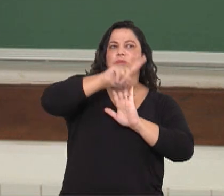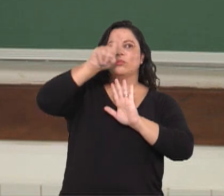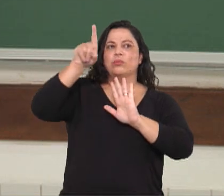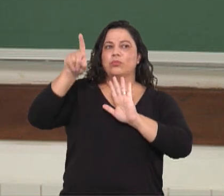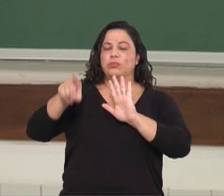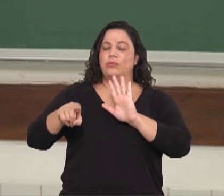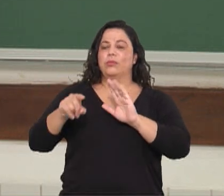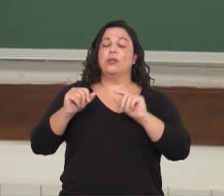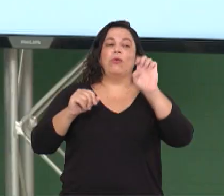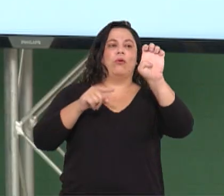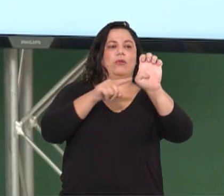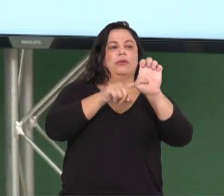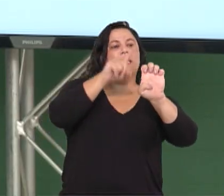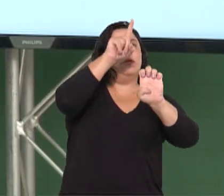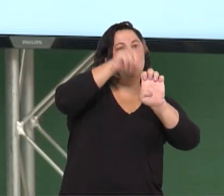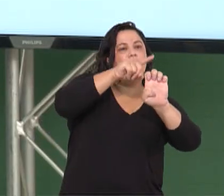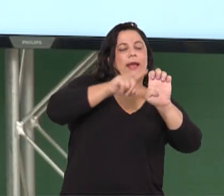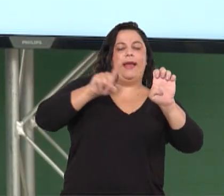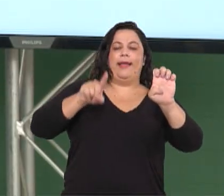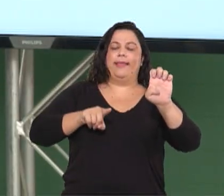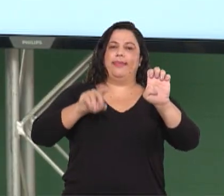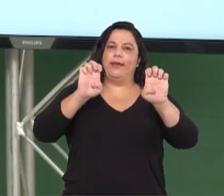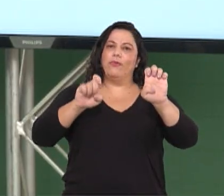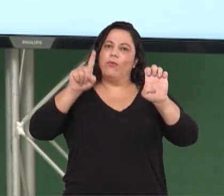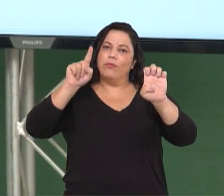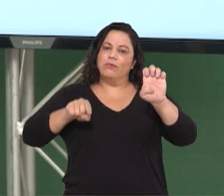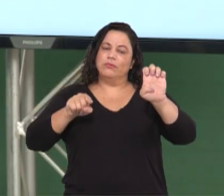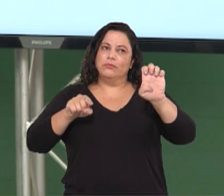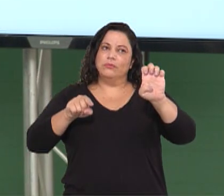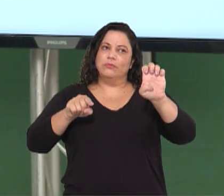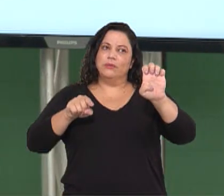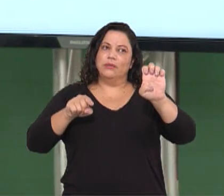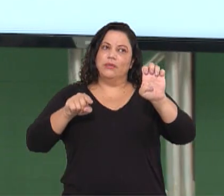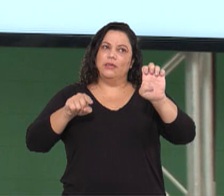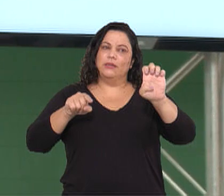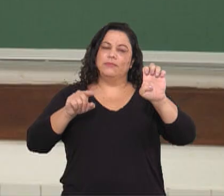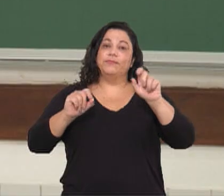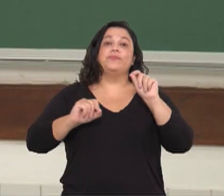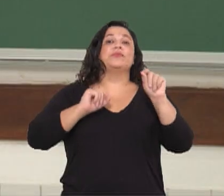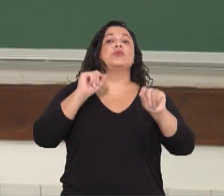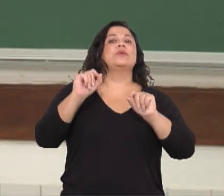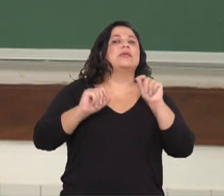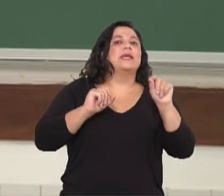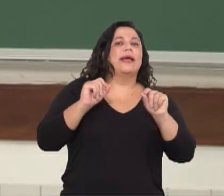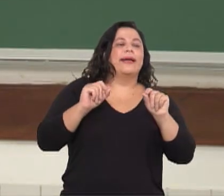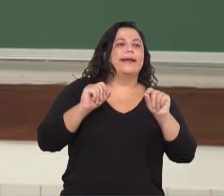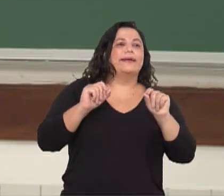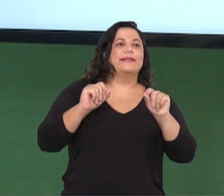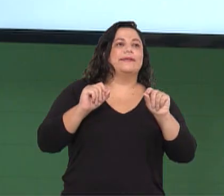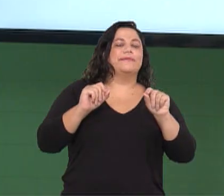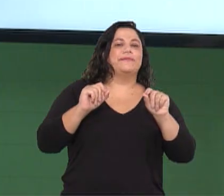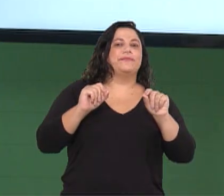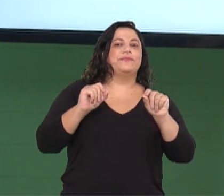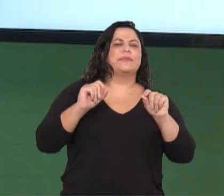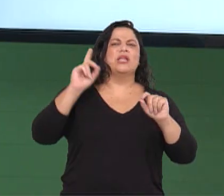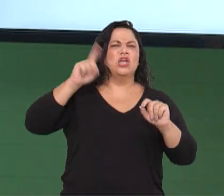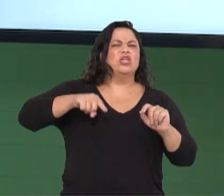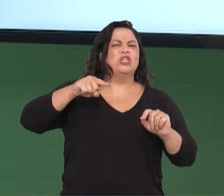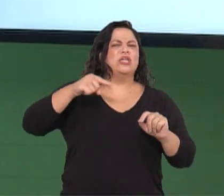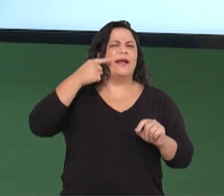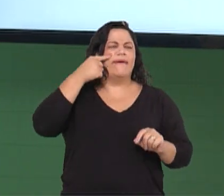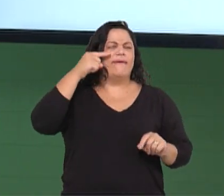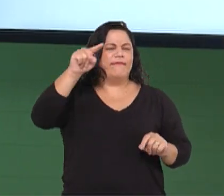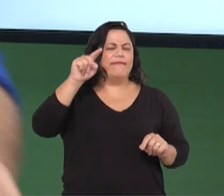é também. Ou seja, eu tenho aqui algo que nós chamamos de metáfora. Já ouviram falar